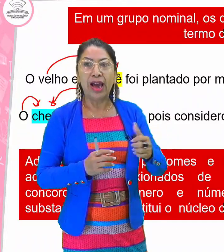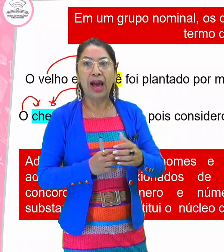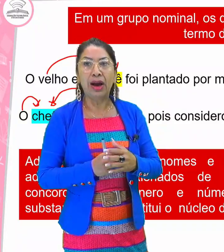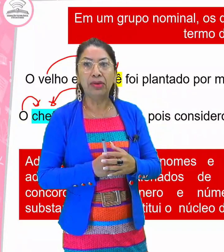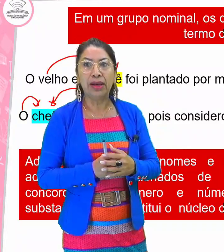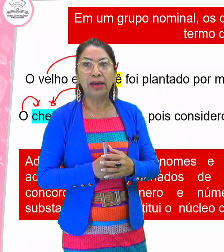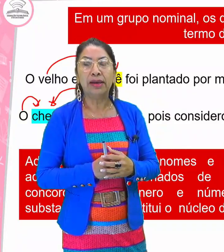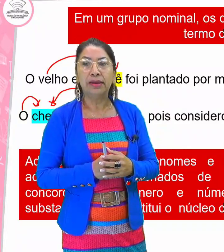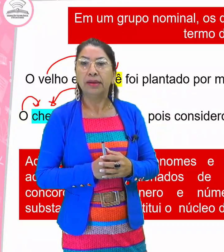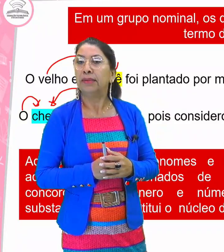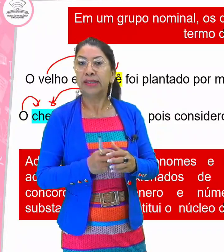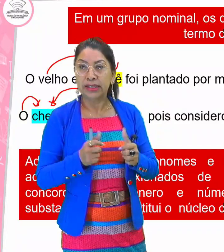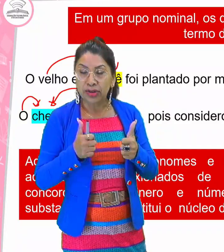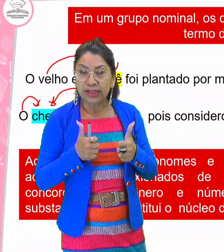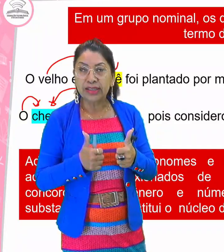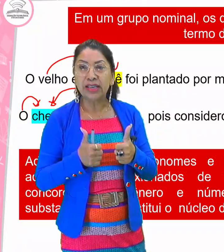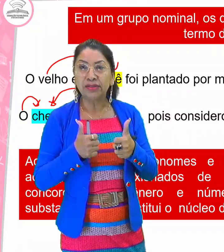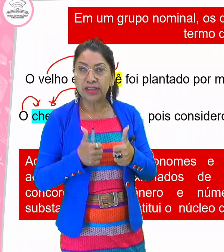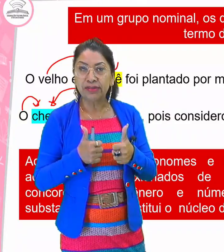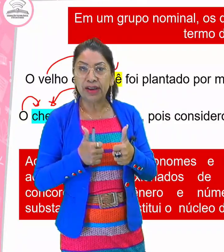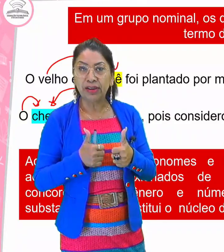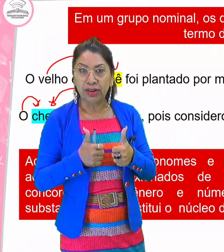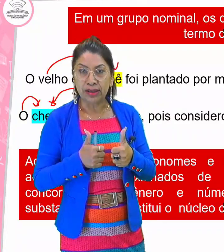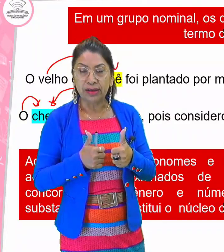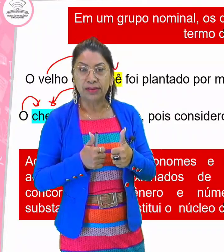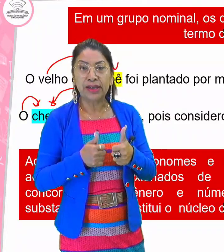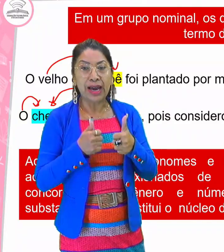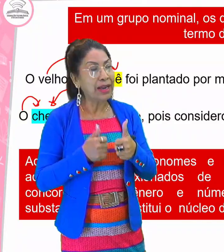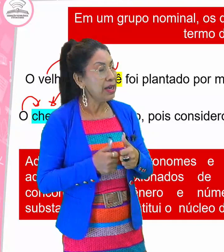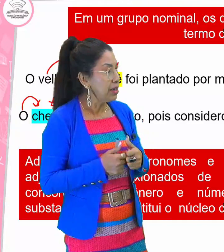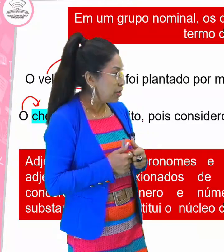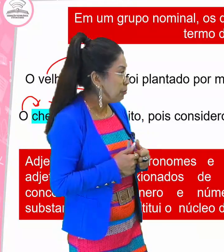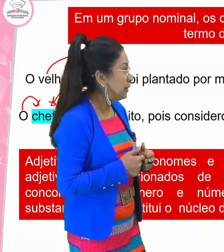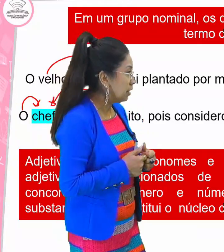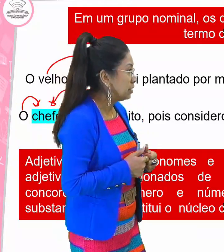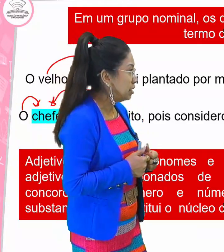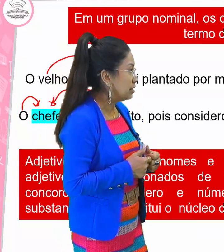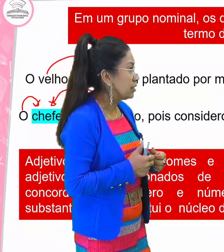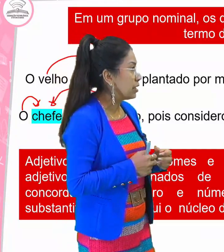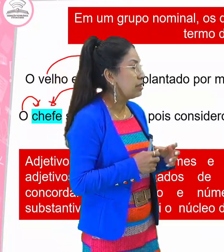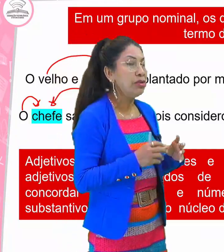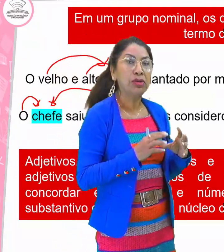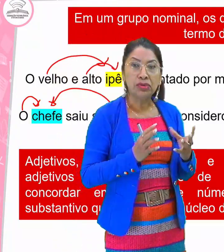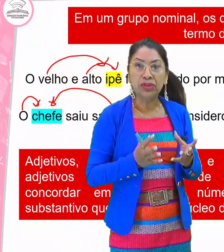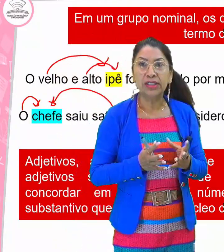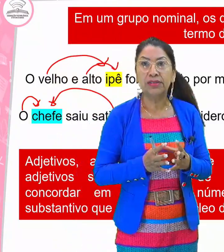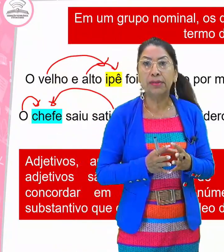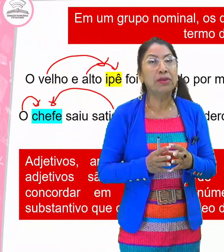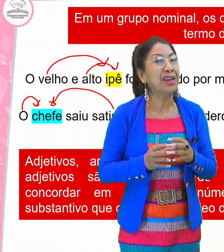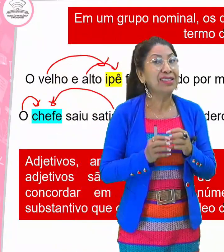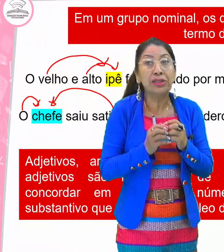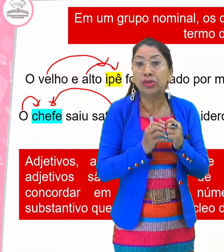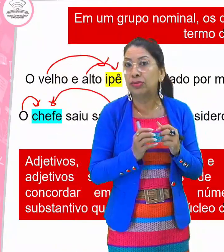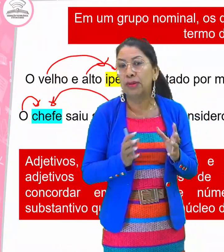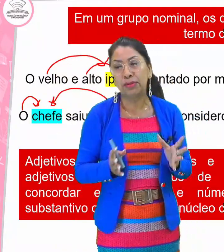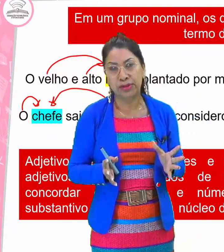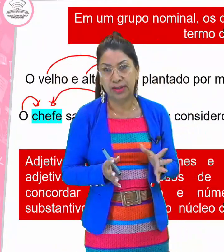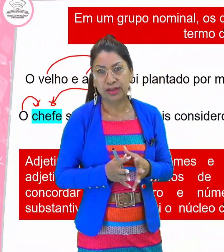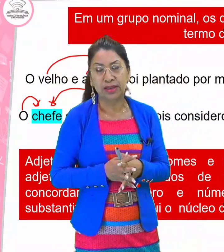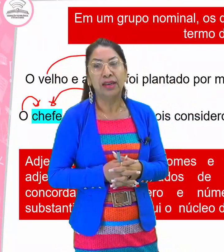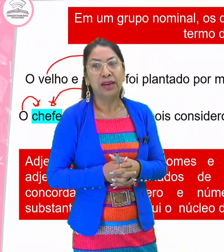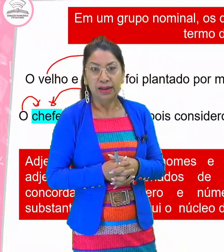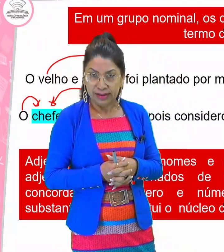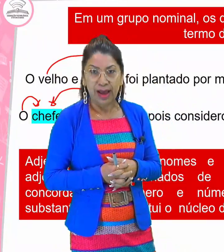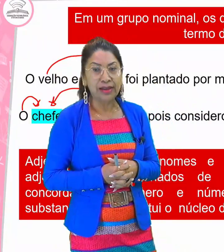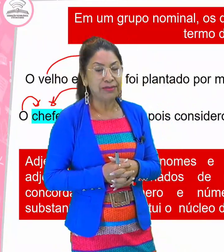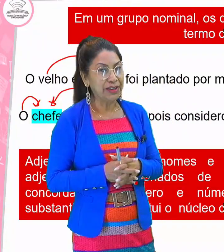volta na aula, mas é só assim que você vai, olha, ficar craque na competência, né, dessa questão da concordância verbal, que é de suma